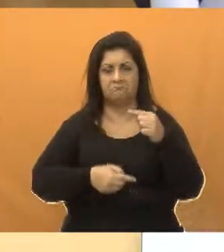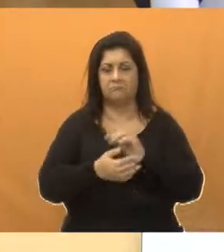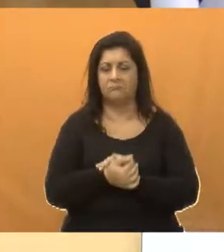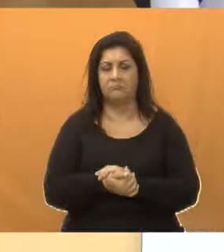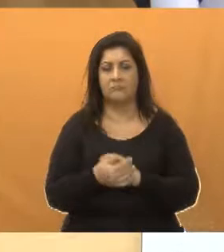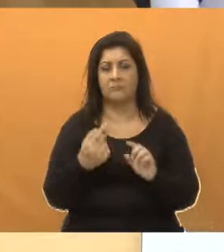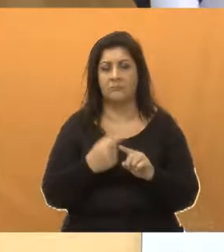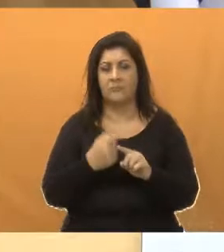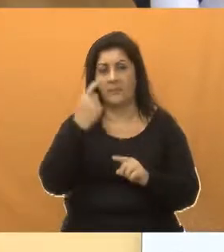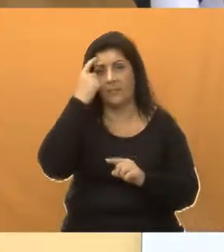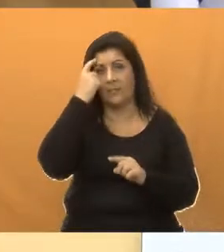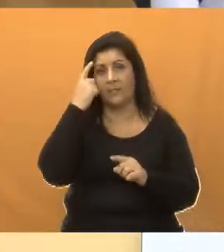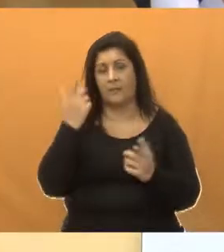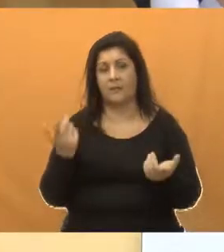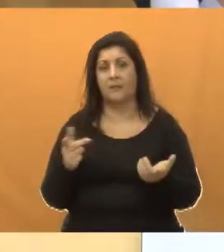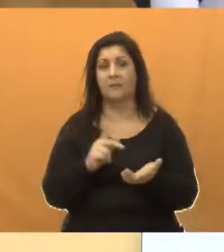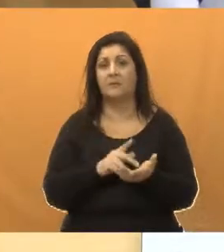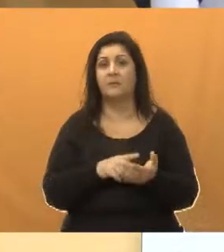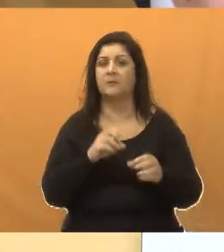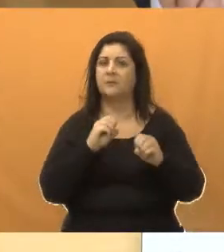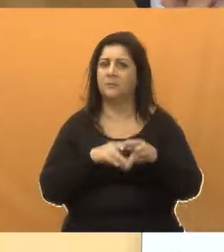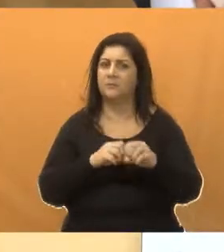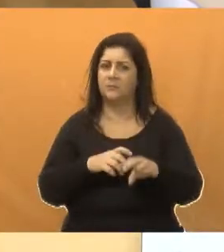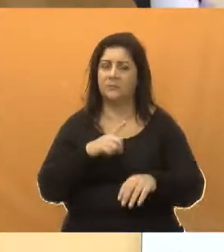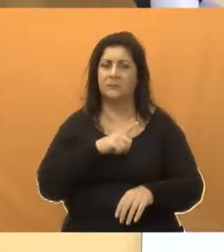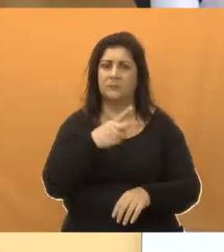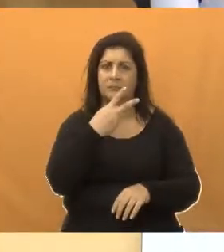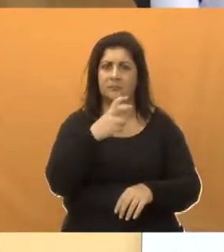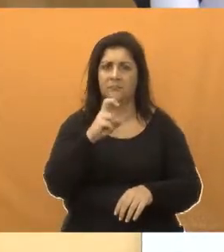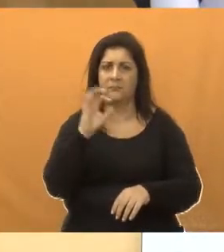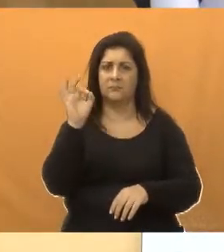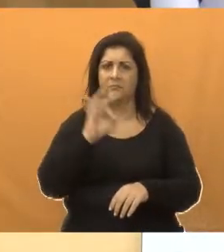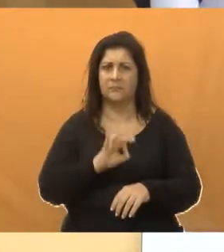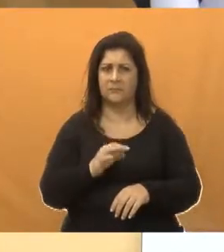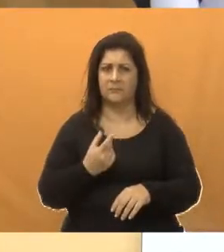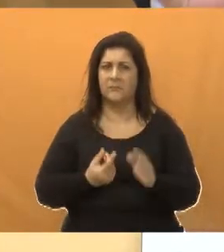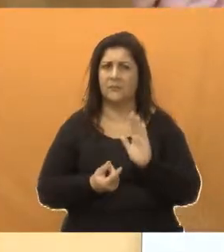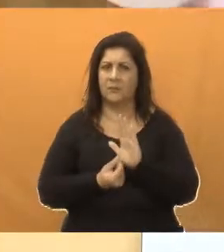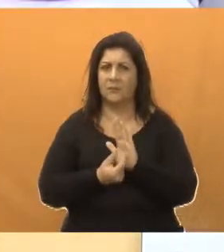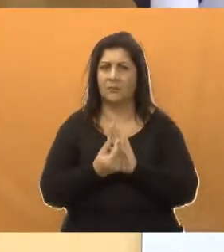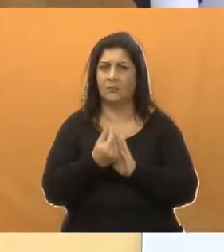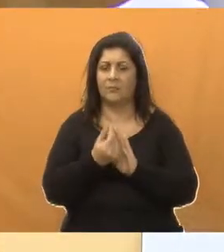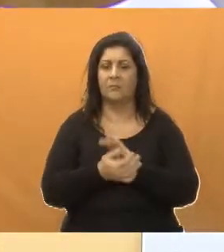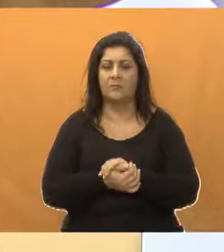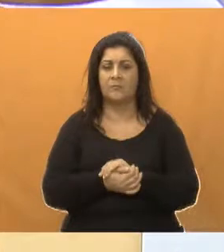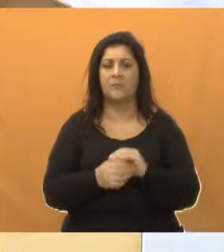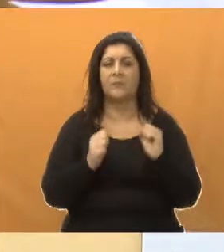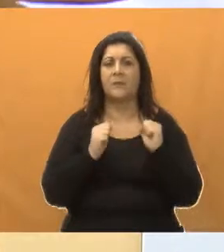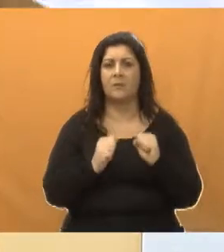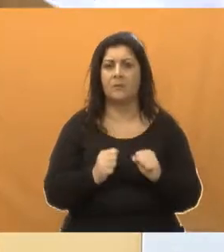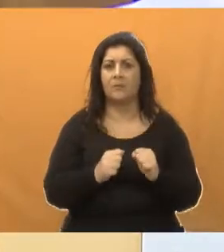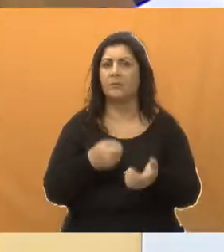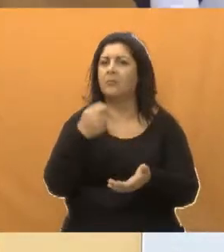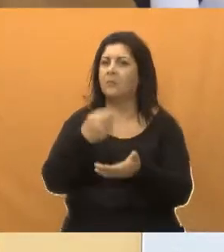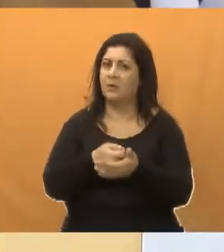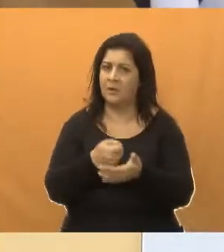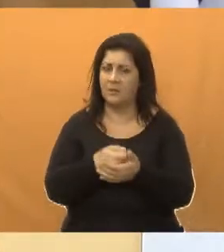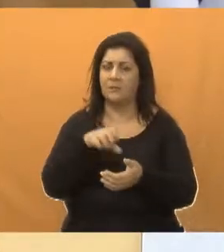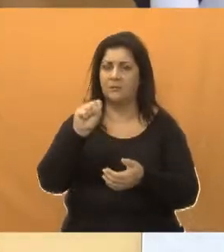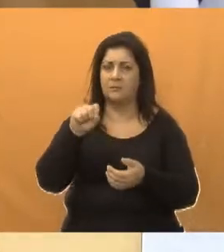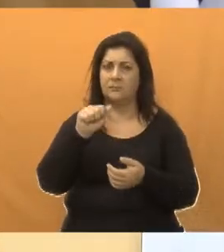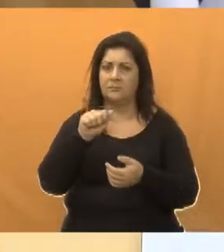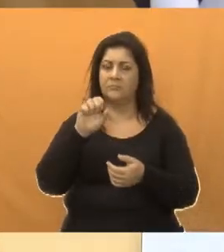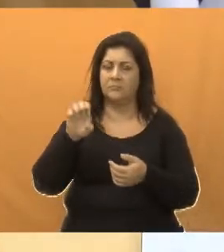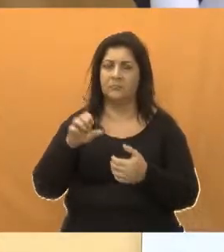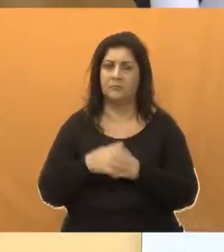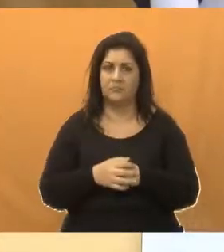eu penso que, na verdade, a educação tem 25% de orçamento, poderia ter repassado esses valores ao SAI para que